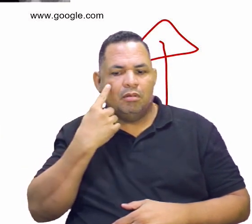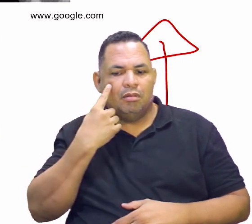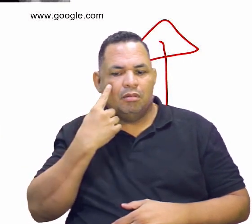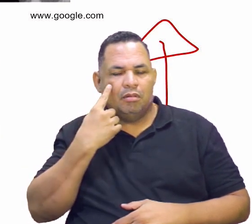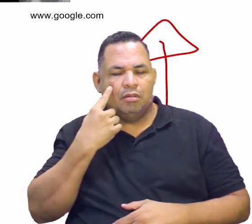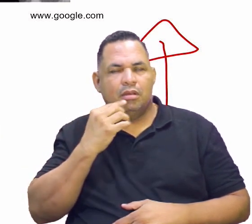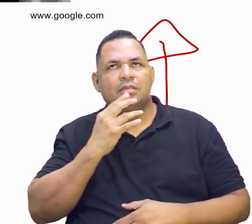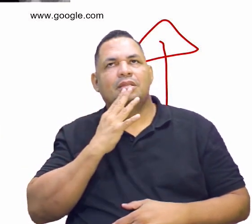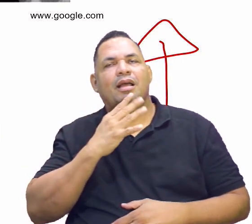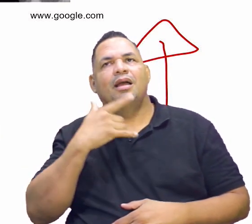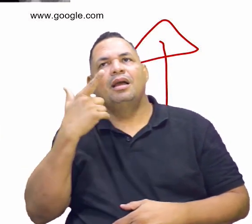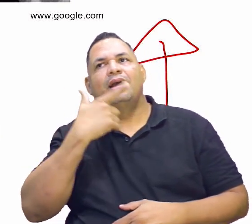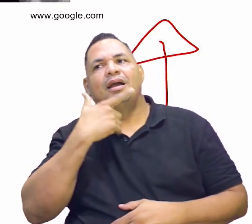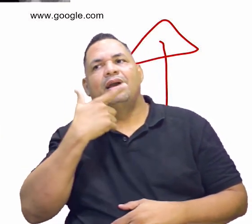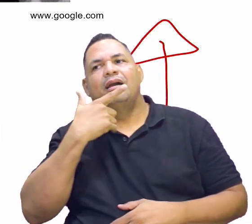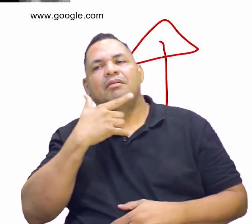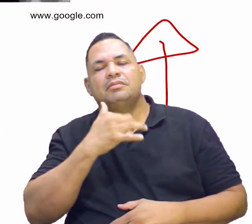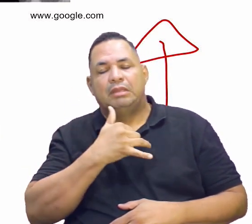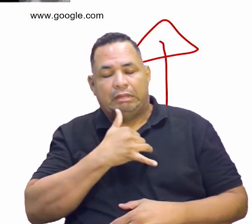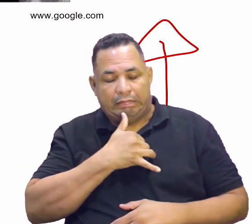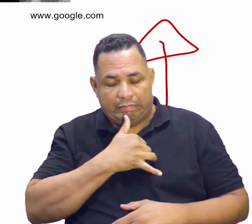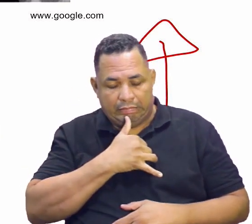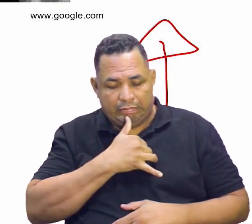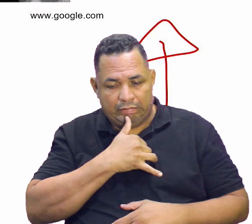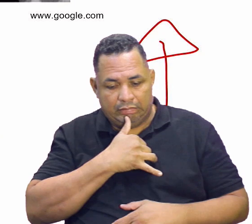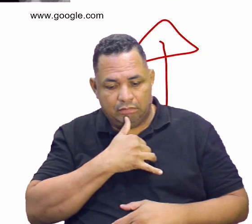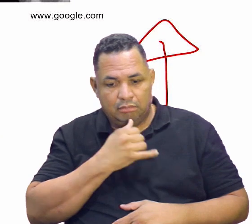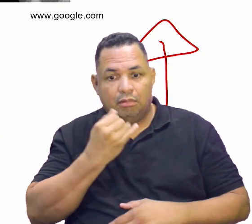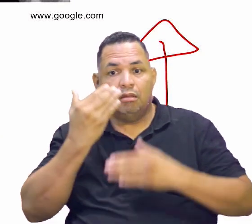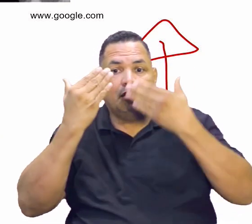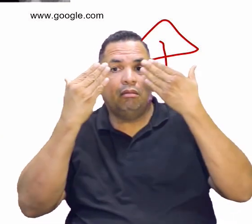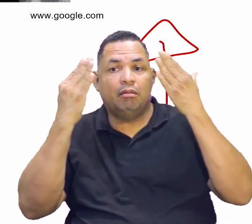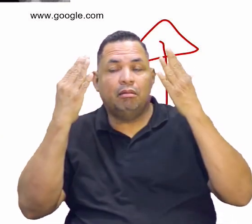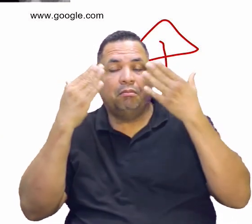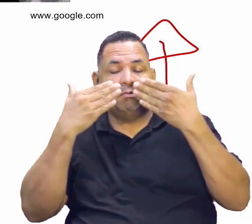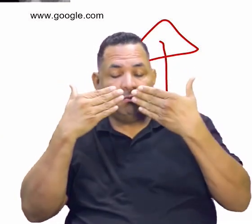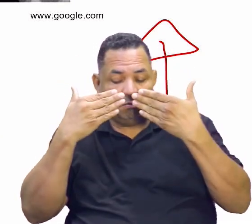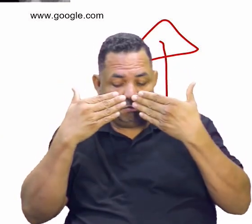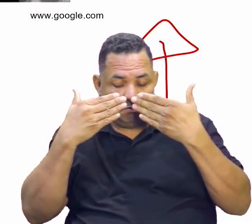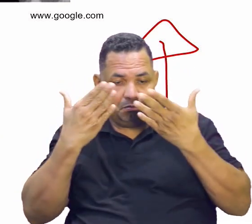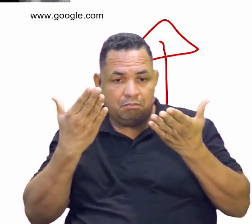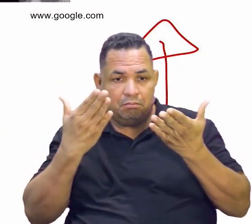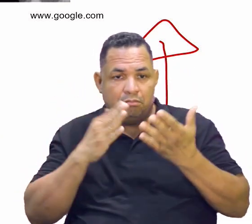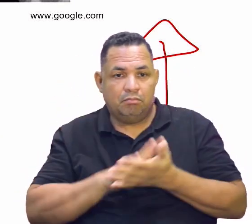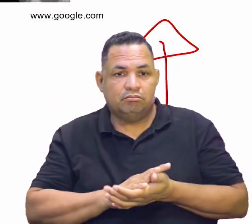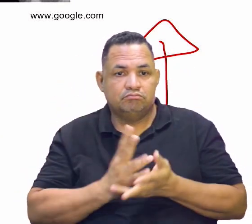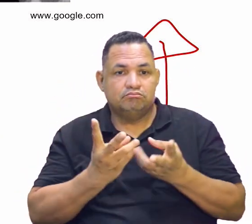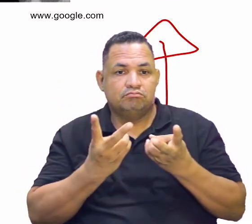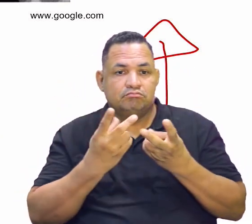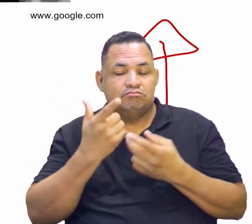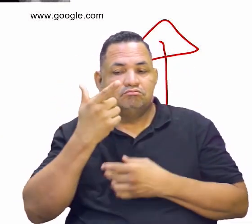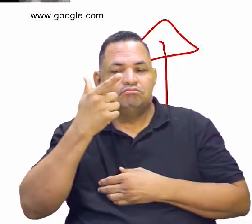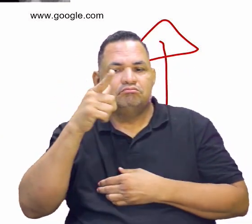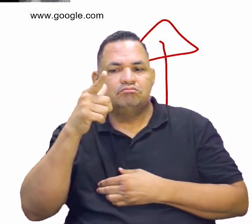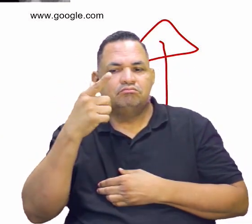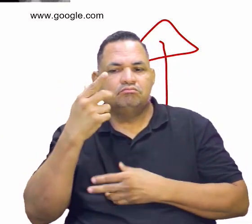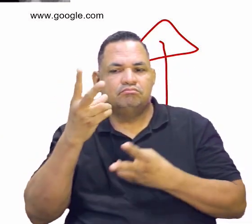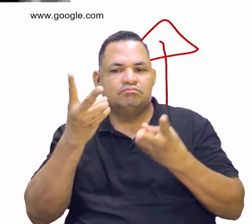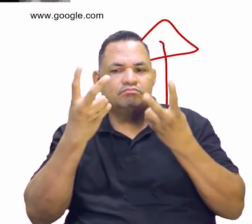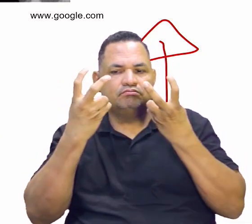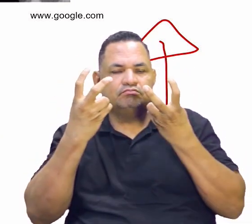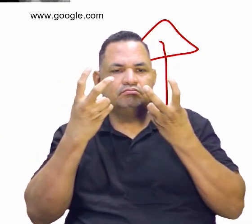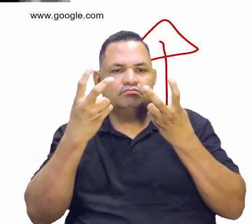tá sorrindo, a outra tá triste. Um olhar aberto, o outro fechado. Vocês estão conseguindo identificar